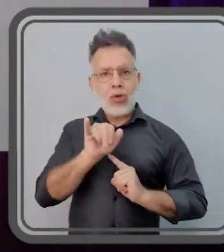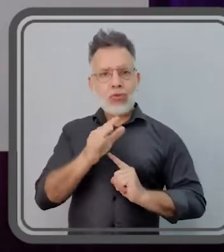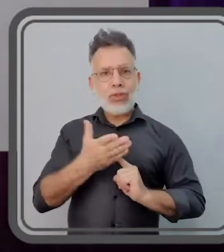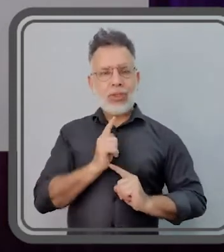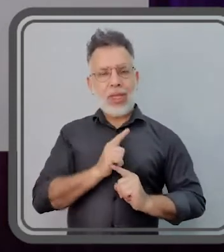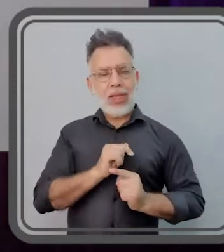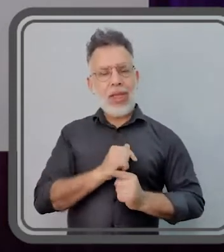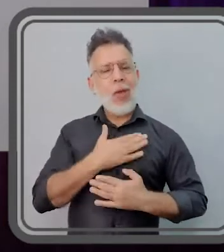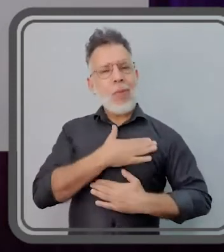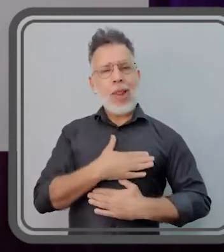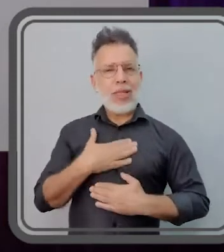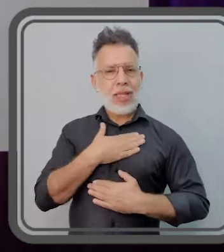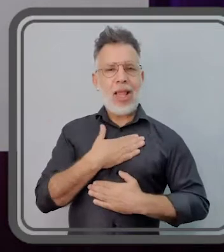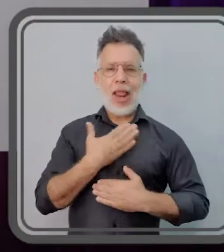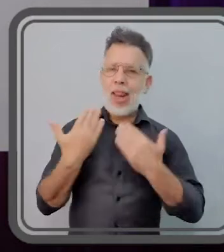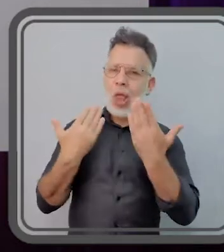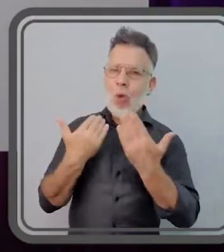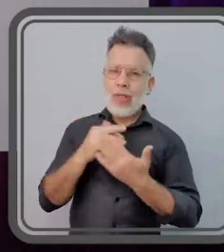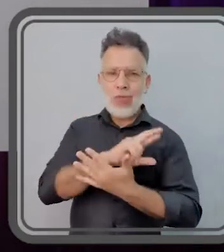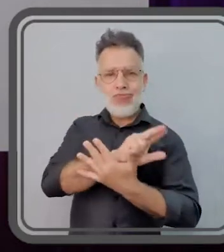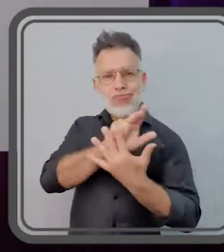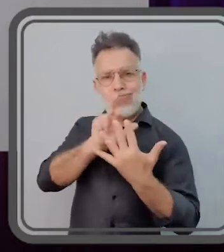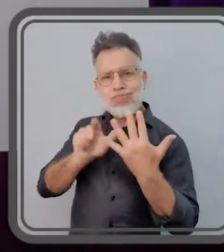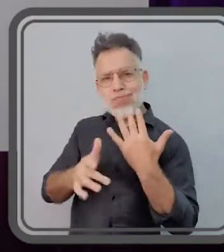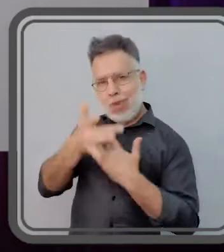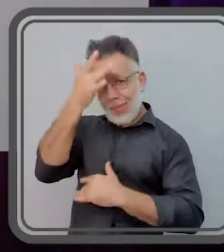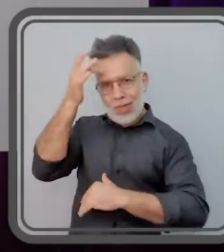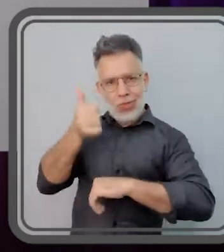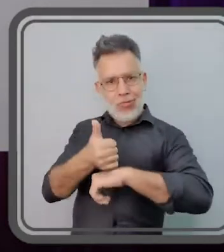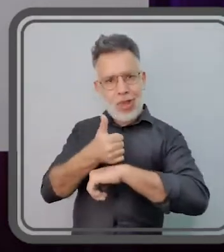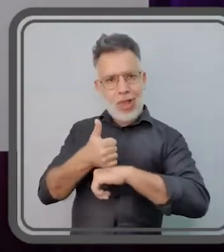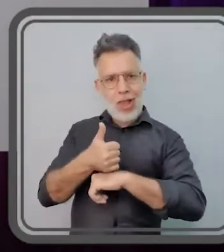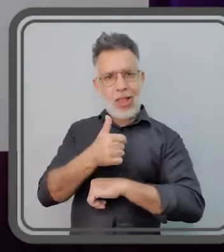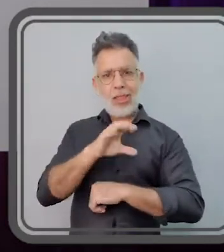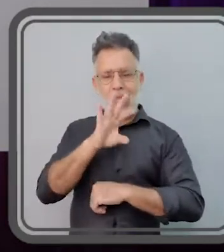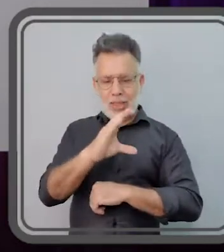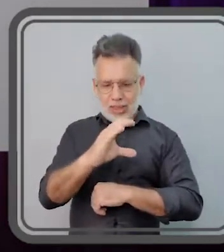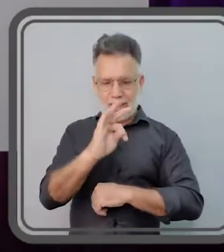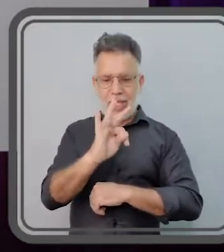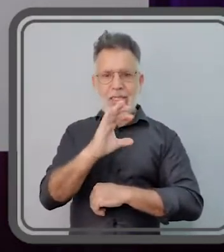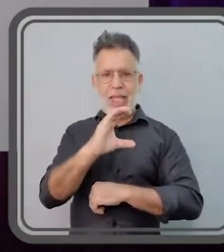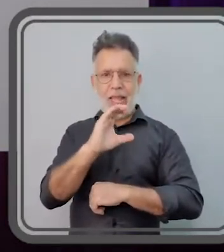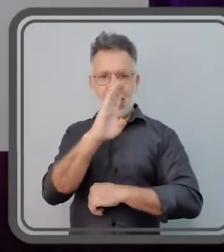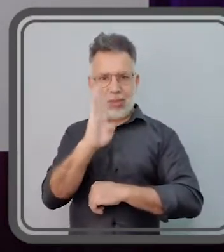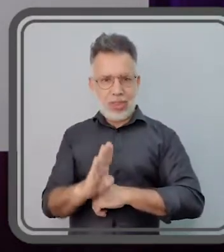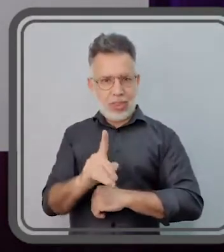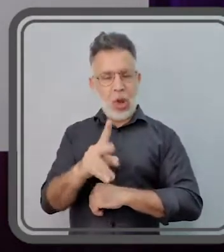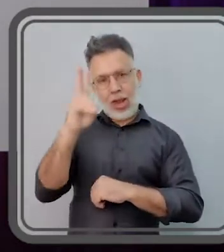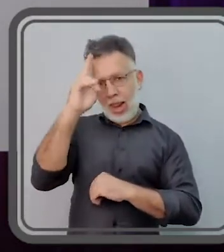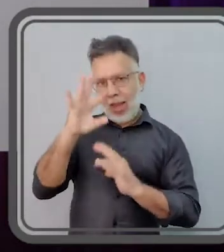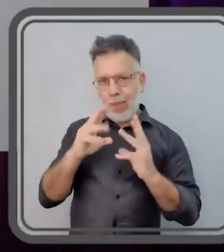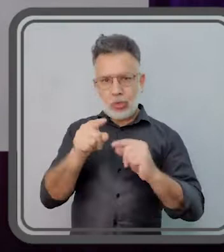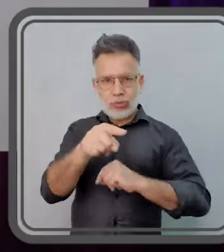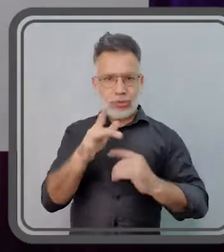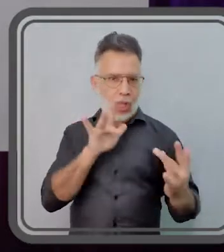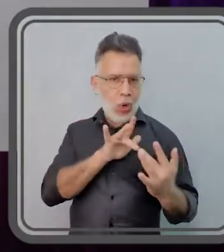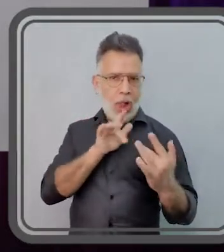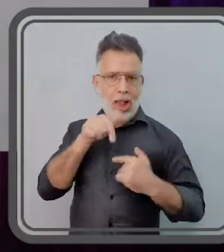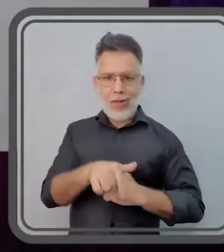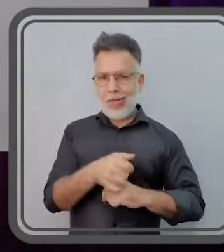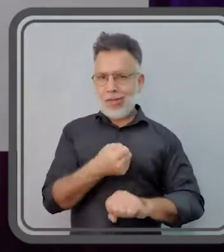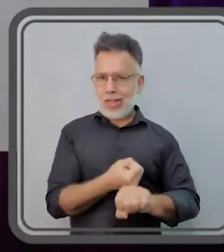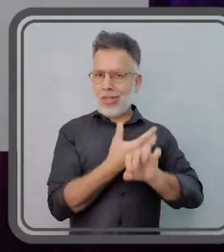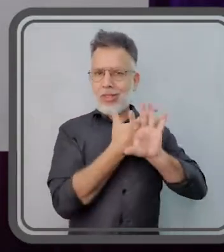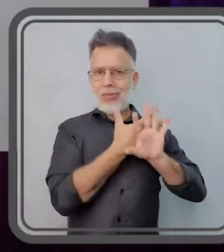ter o super prazer de conversar com os altos executivos da TCS no Brasil. Queria lembrar a todos que estão conectados agora nessa